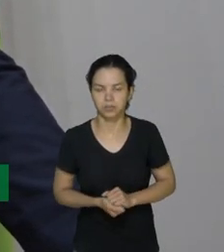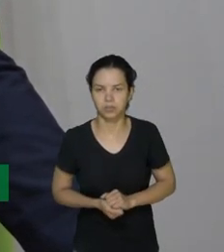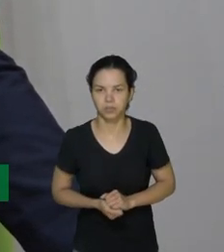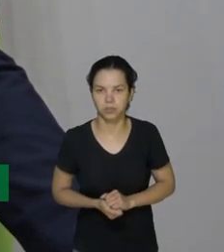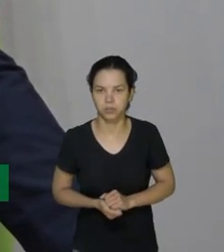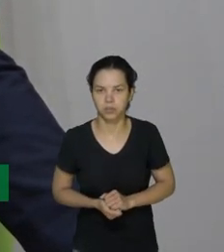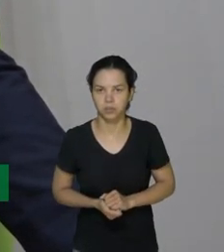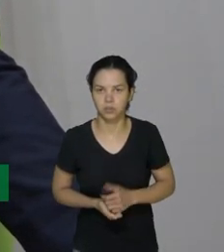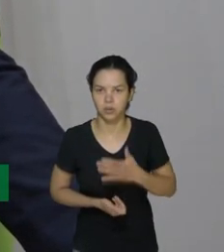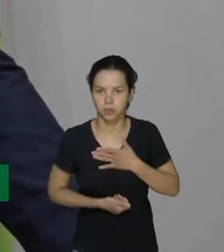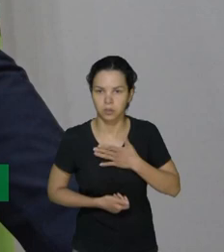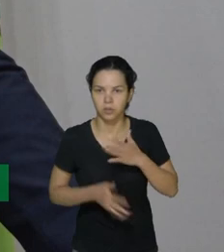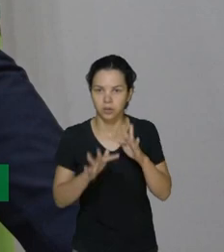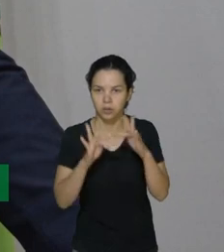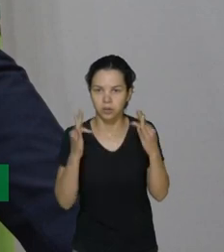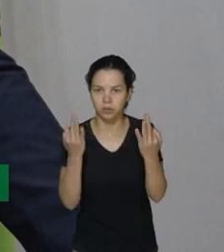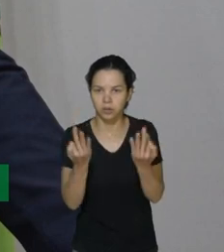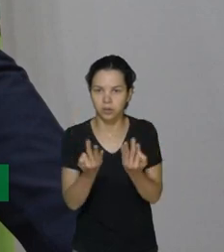à minha família,